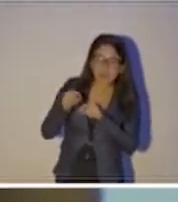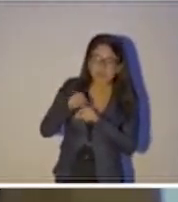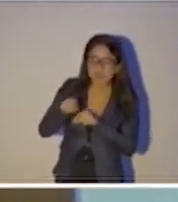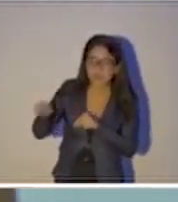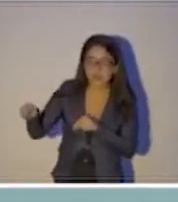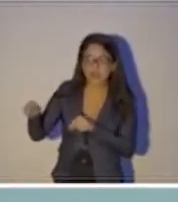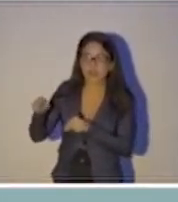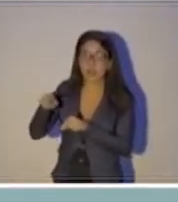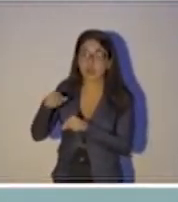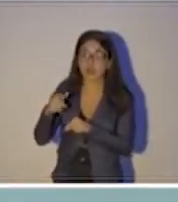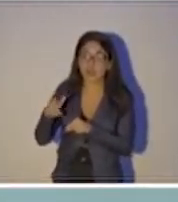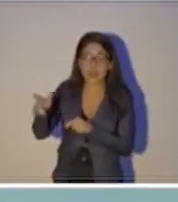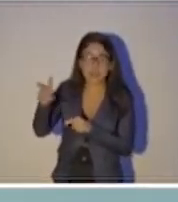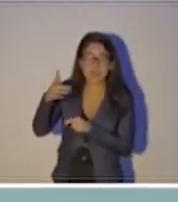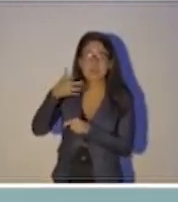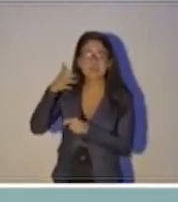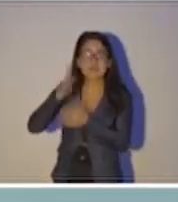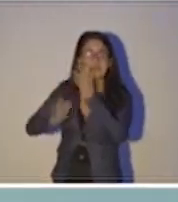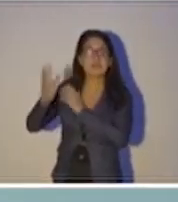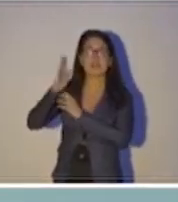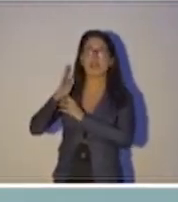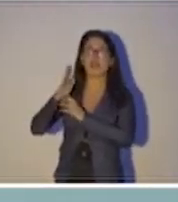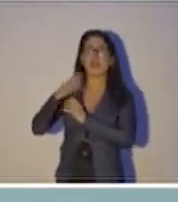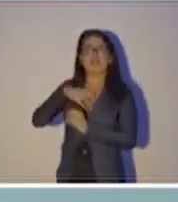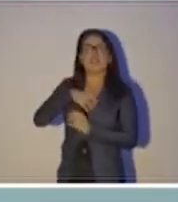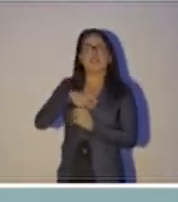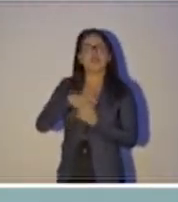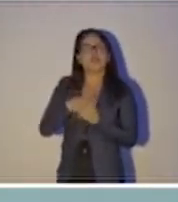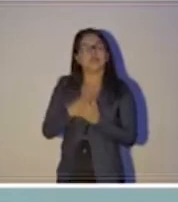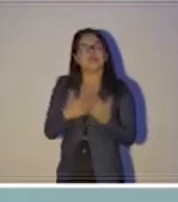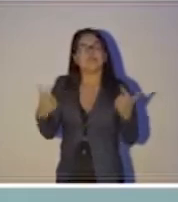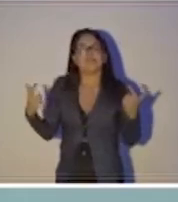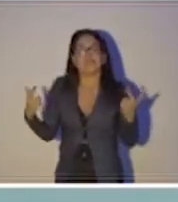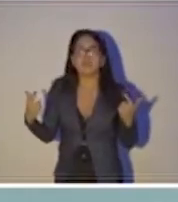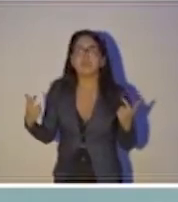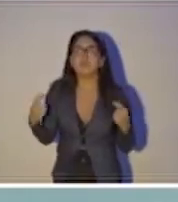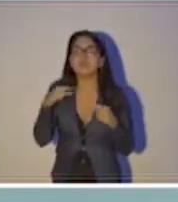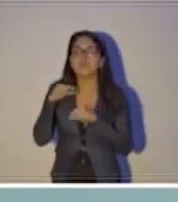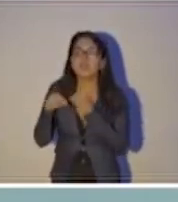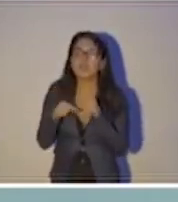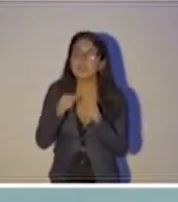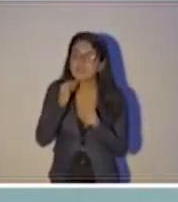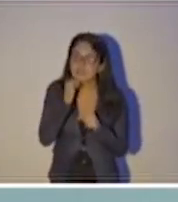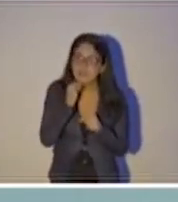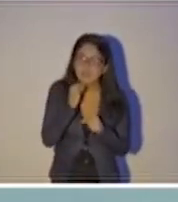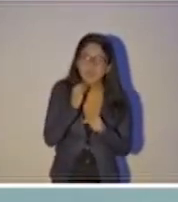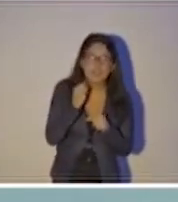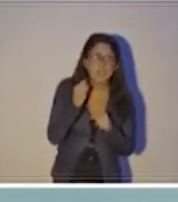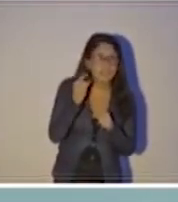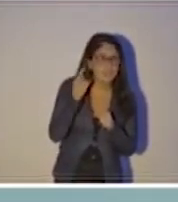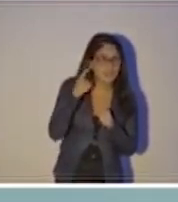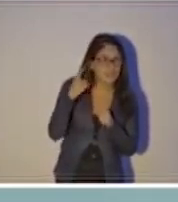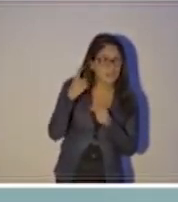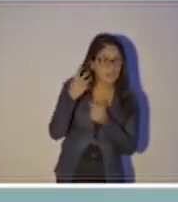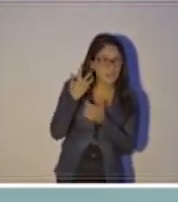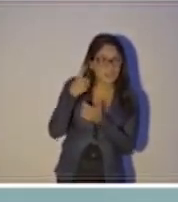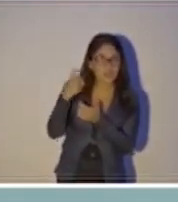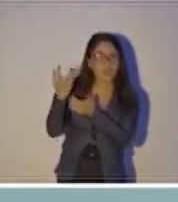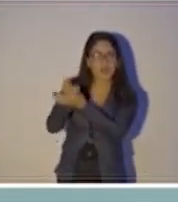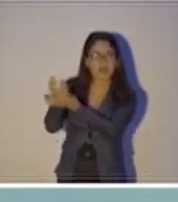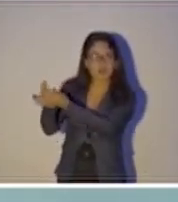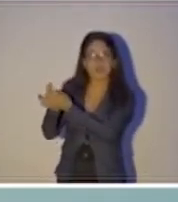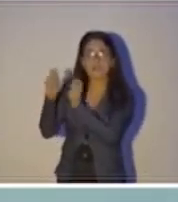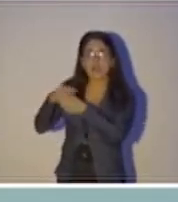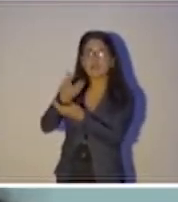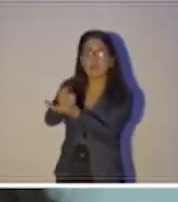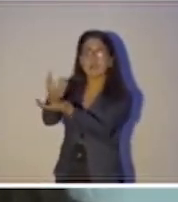Ouvi-los é um privilégio. E eu explico, caro ouvinte. Se ligássemos um gravador ao caminhar por este singular evento, poderíamos registrar o que se